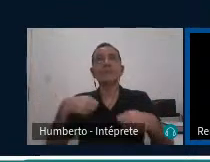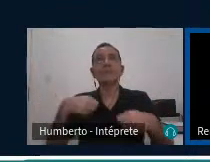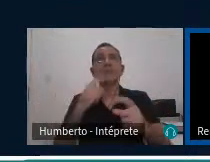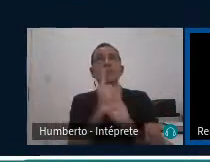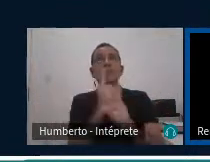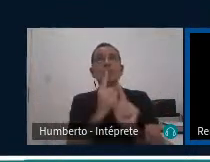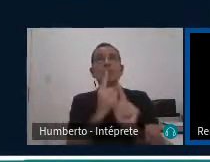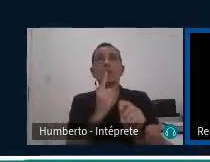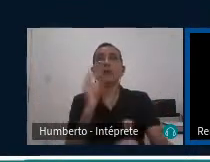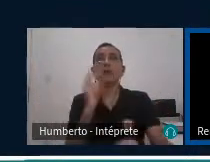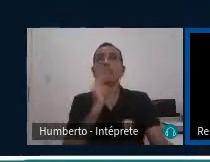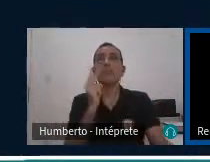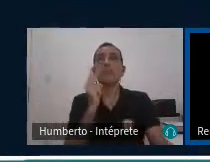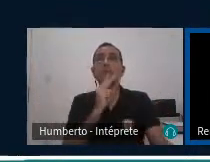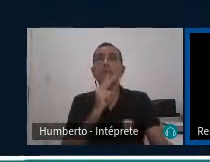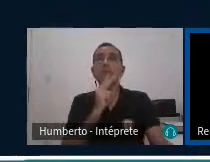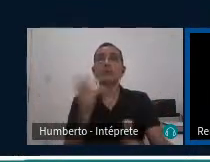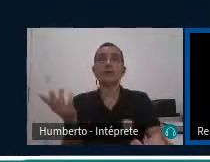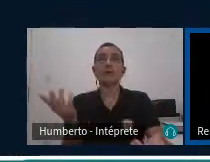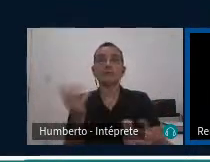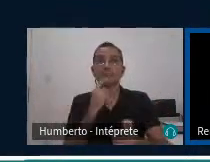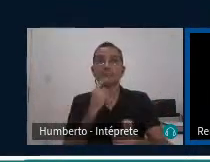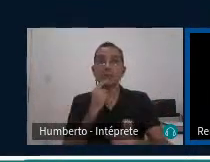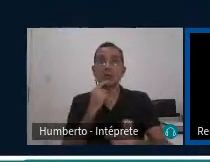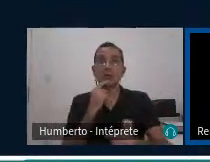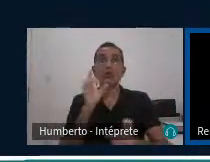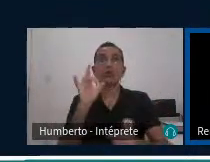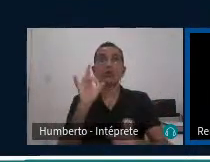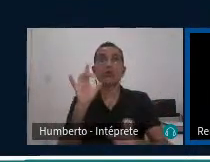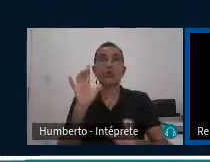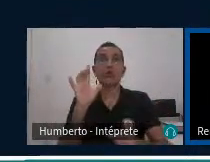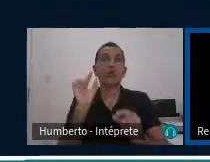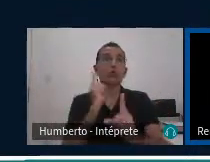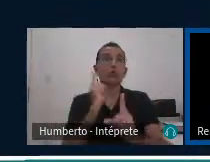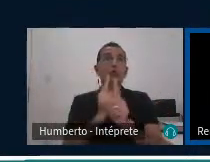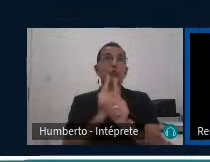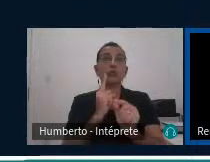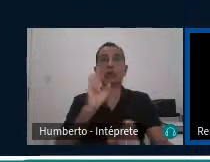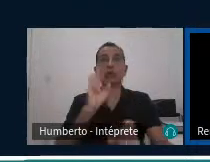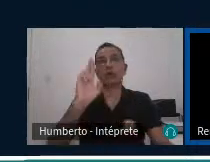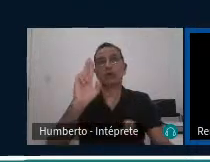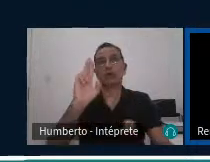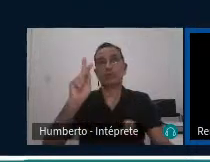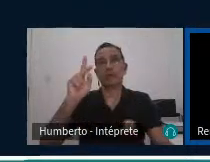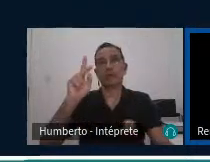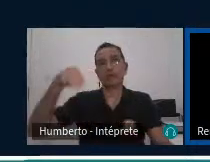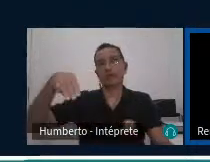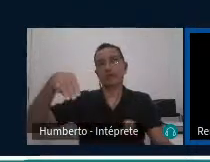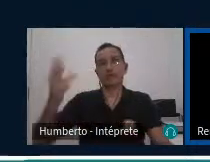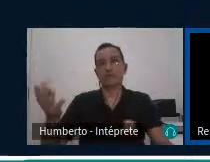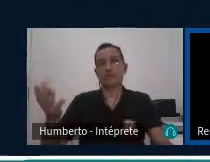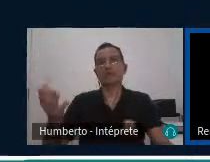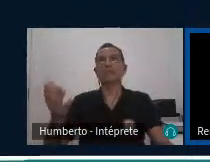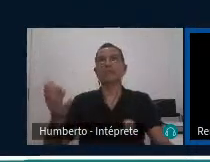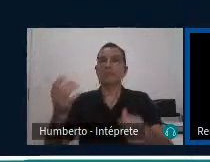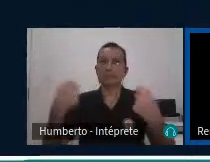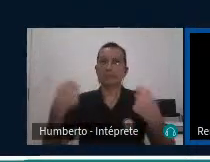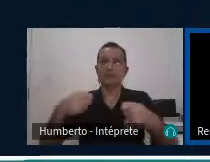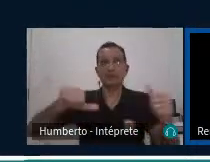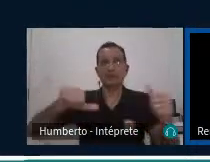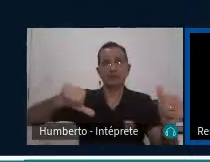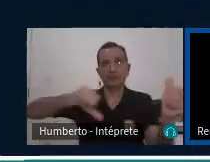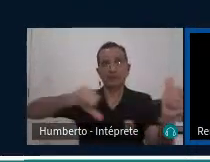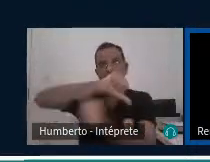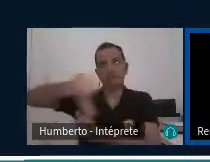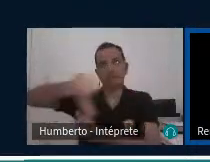em rotação por minuto ainda, a gente quer saber de metros por segundo. Então a gente vai primeiro transformar essa rotação por minuto em rotação por segundo,